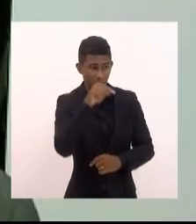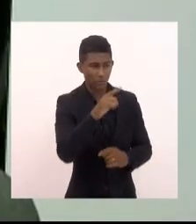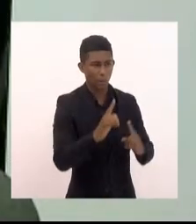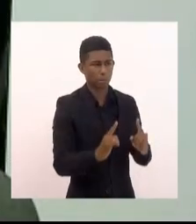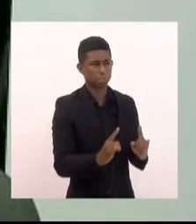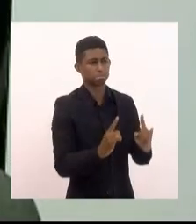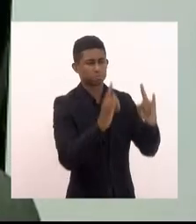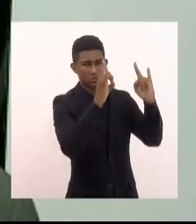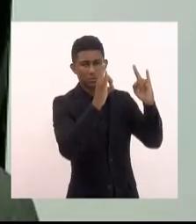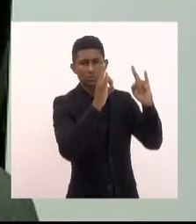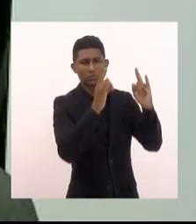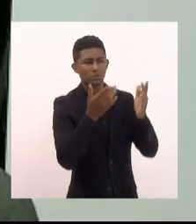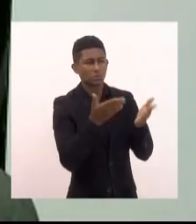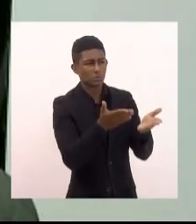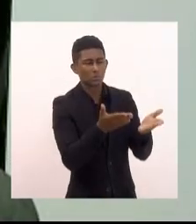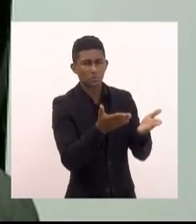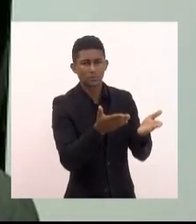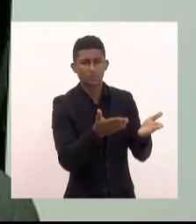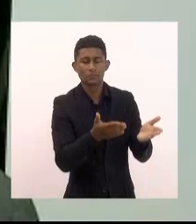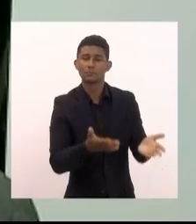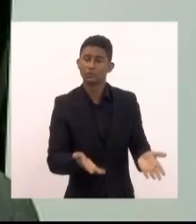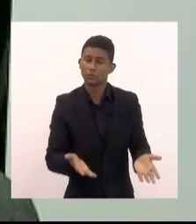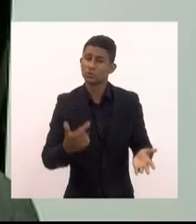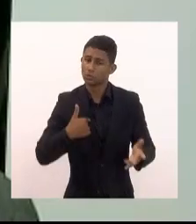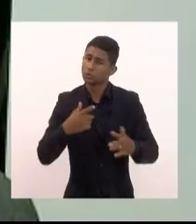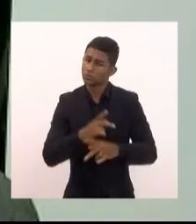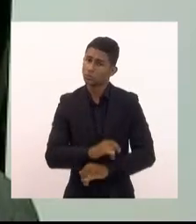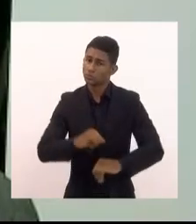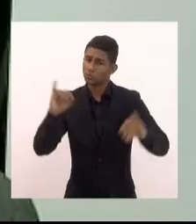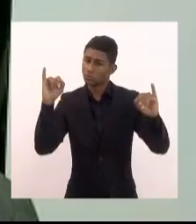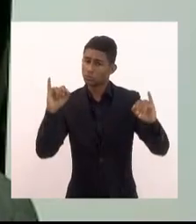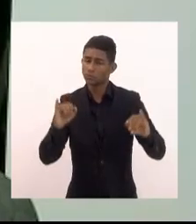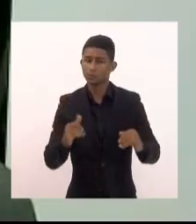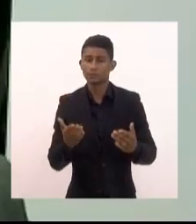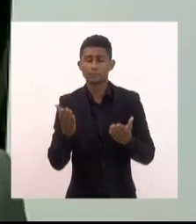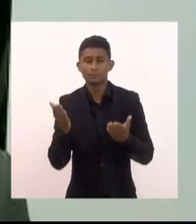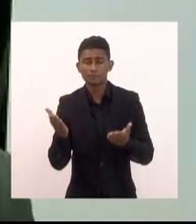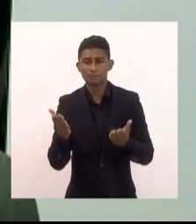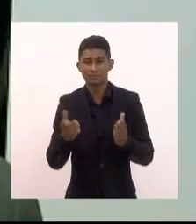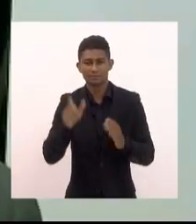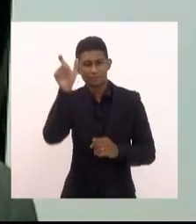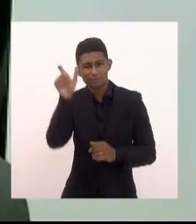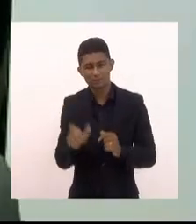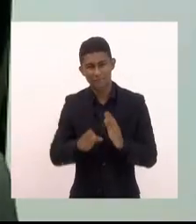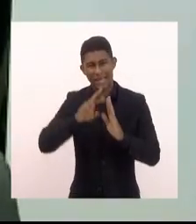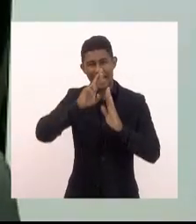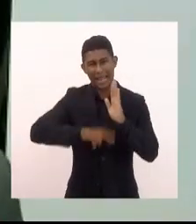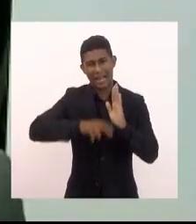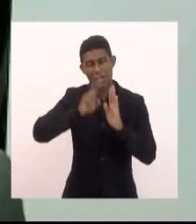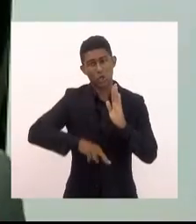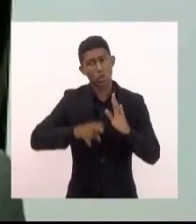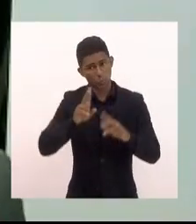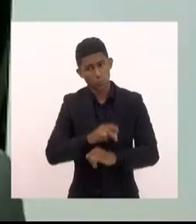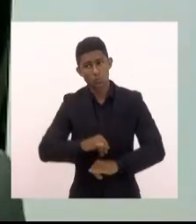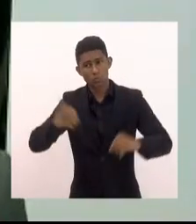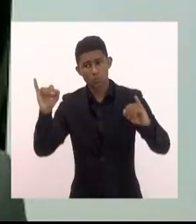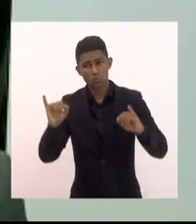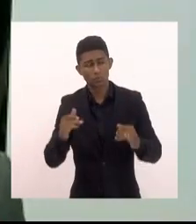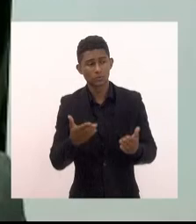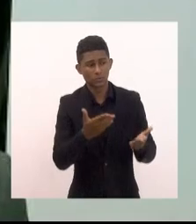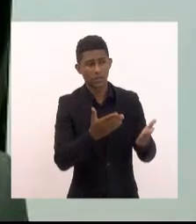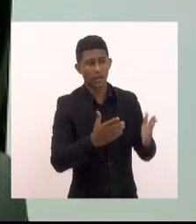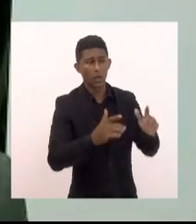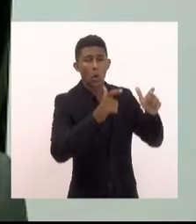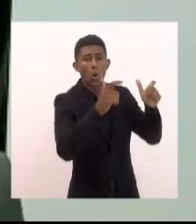o logradouro. Então, eu queria chamar a atenção ao nosso relator que não é o logradouro,